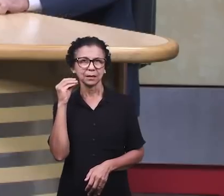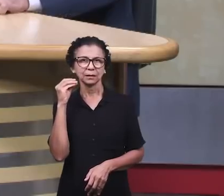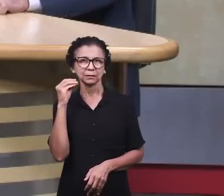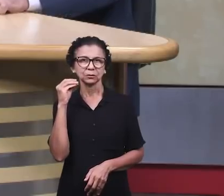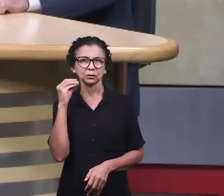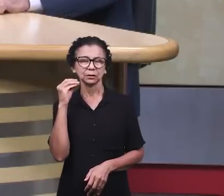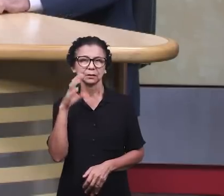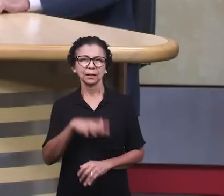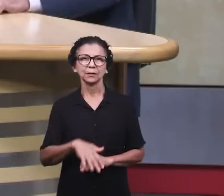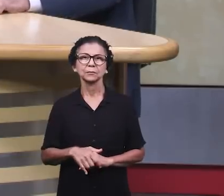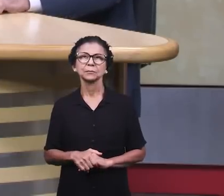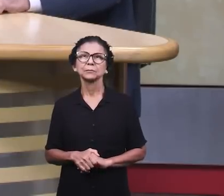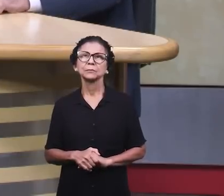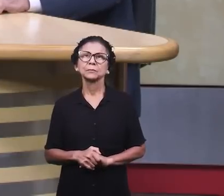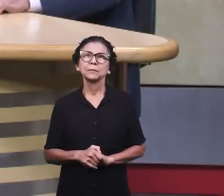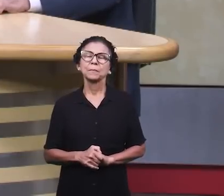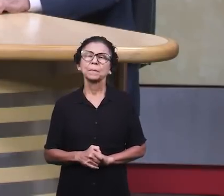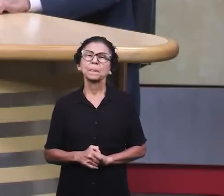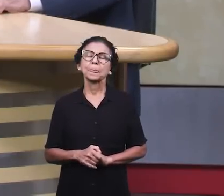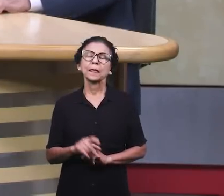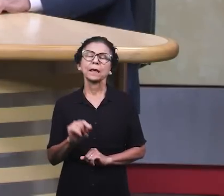faixas etárias, né? Aquelas,